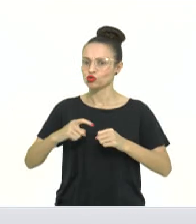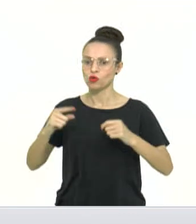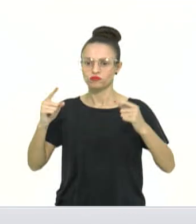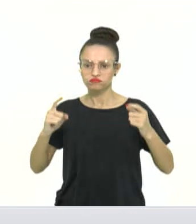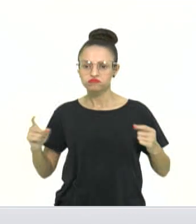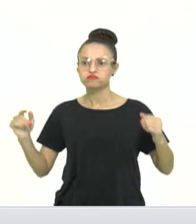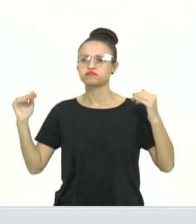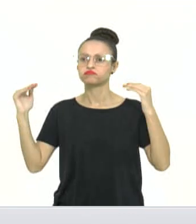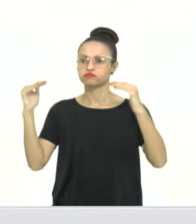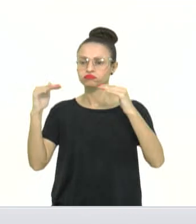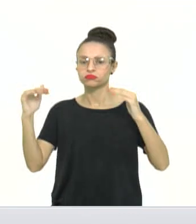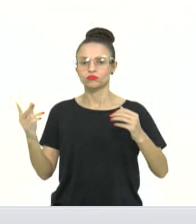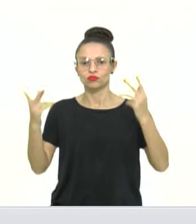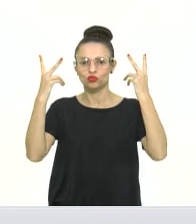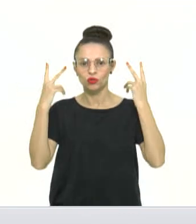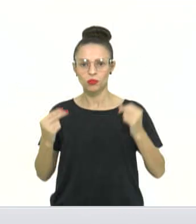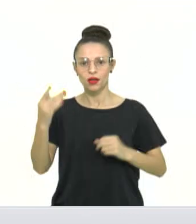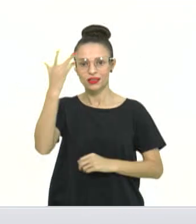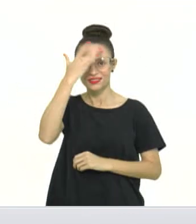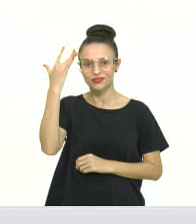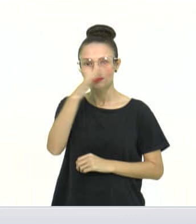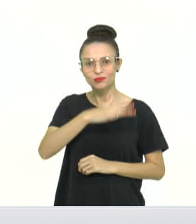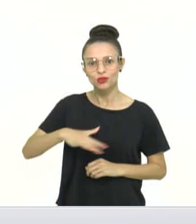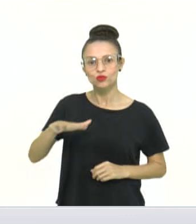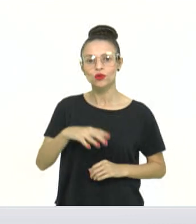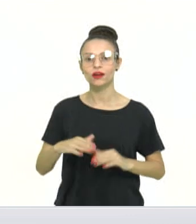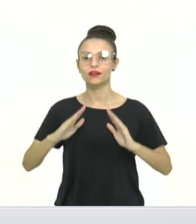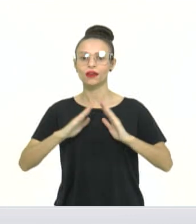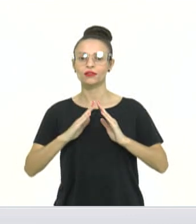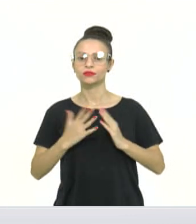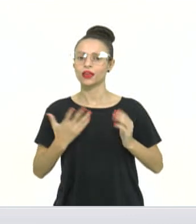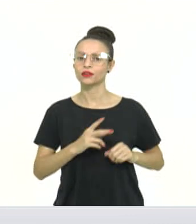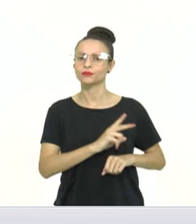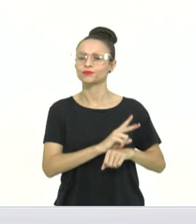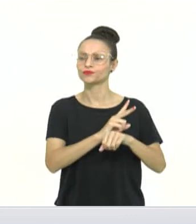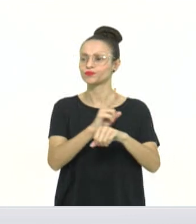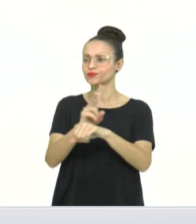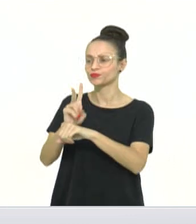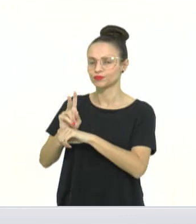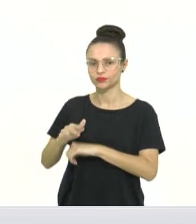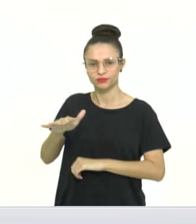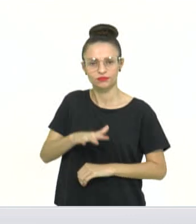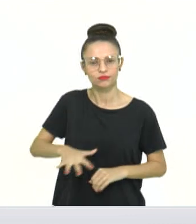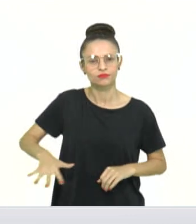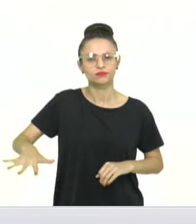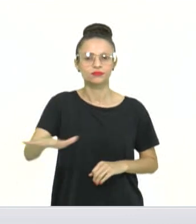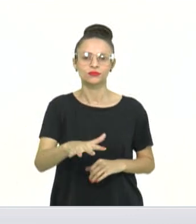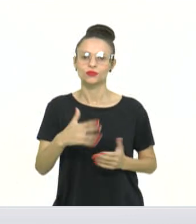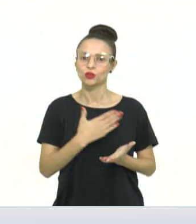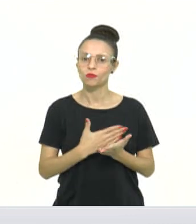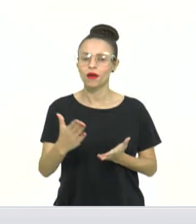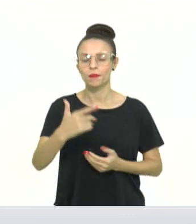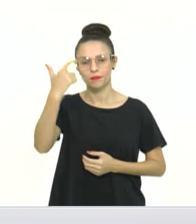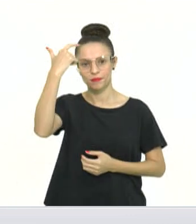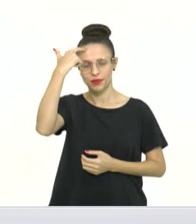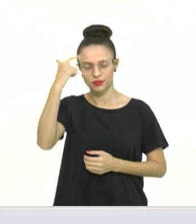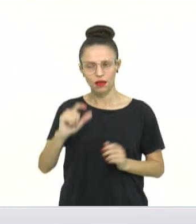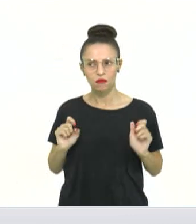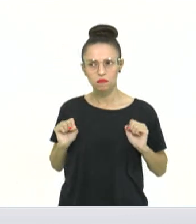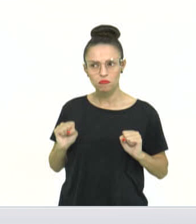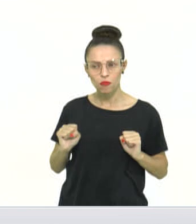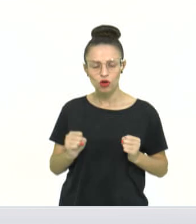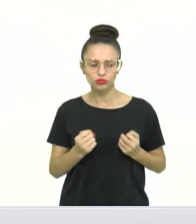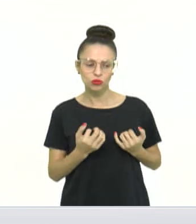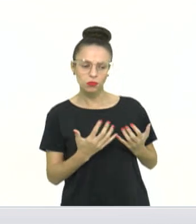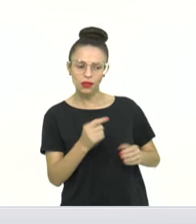normalidade. As pessoas estão em casa e estão querendo cuidá-la. Elas começaram a pensar, posso colocar